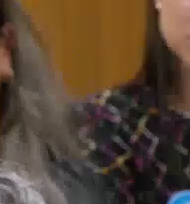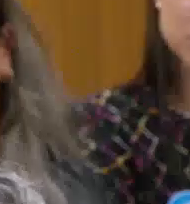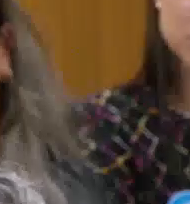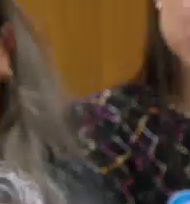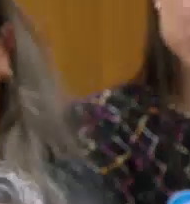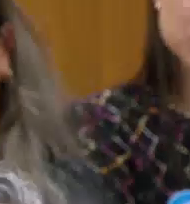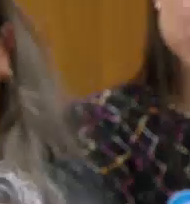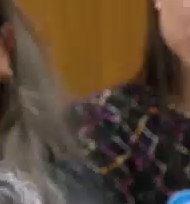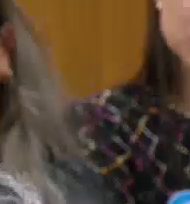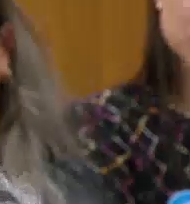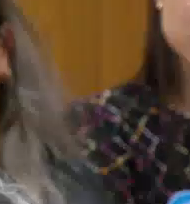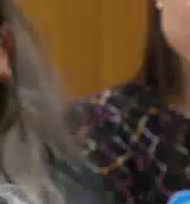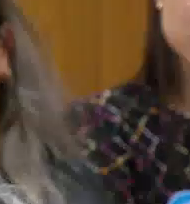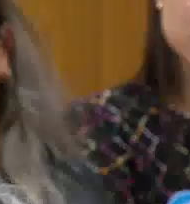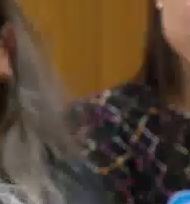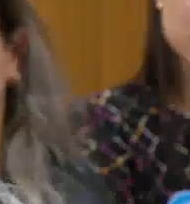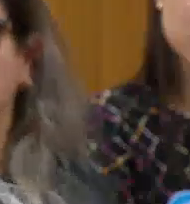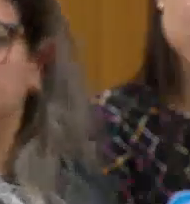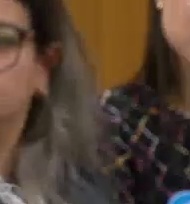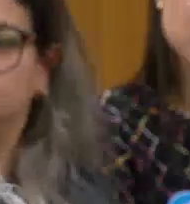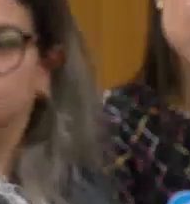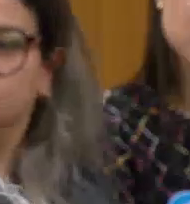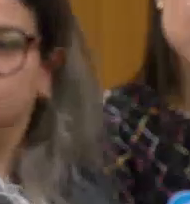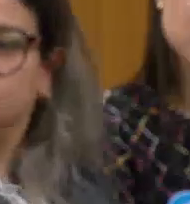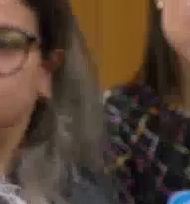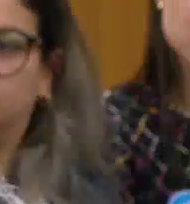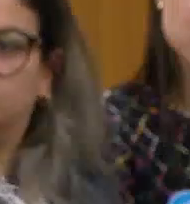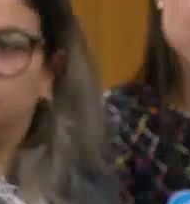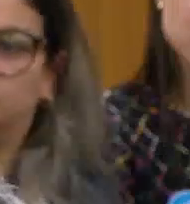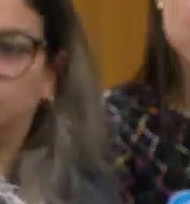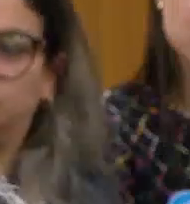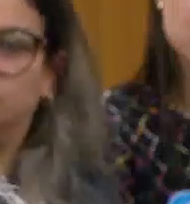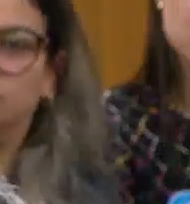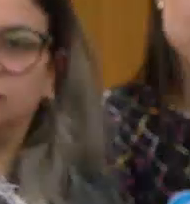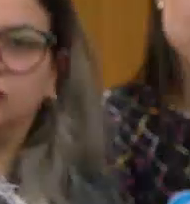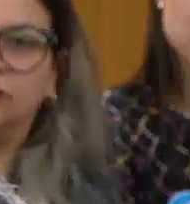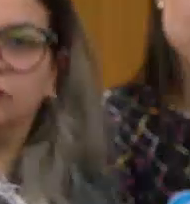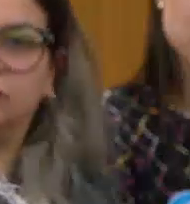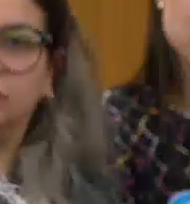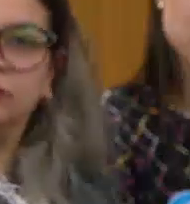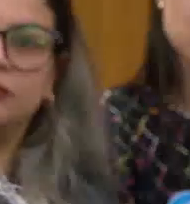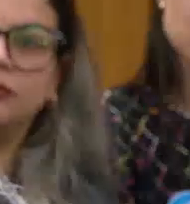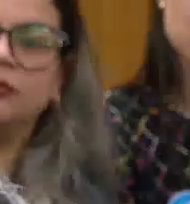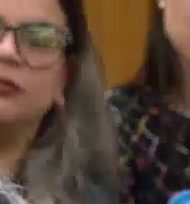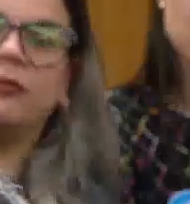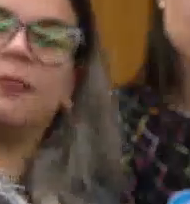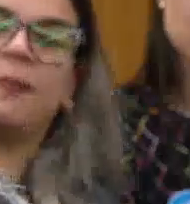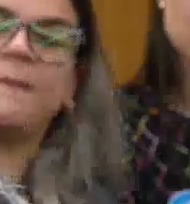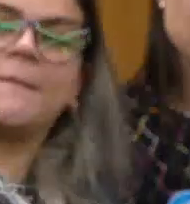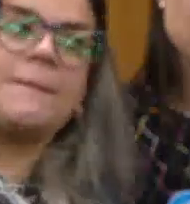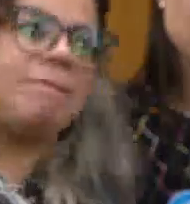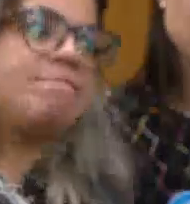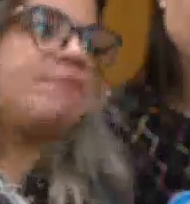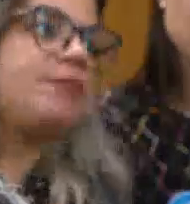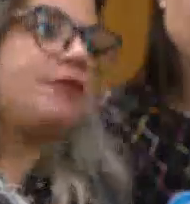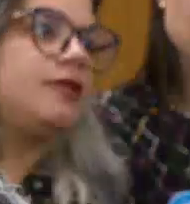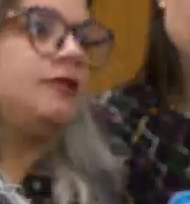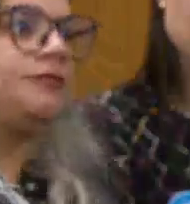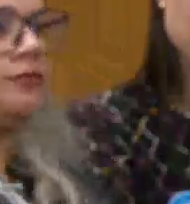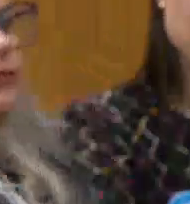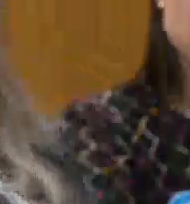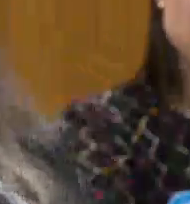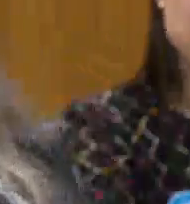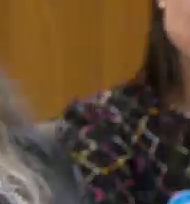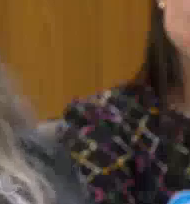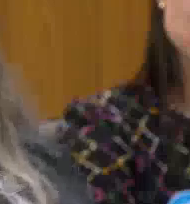e o que que acontece a empresa pega um é contrata um trabalhador de Itamara de trás para Curvelo contrato de Curvelo leva pra se pra